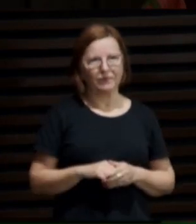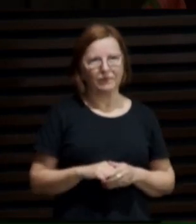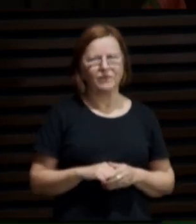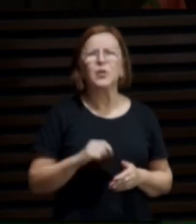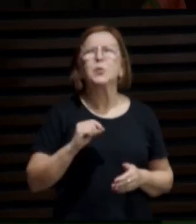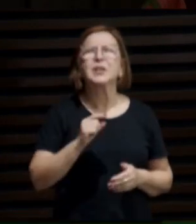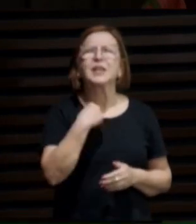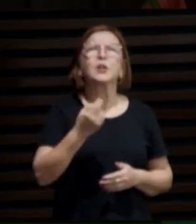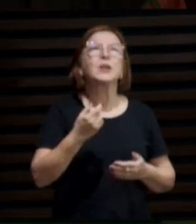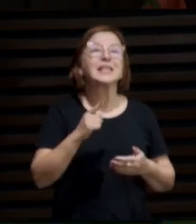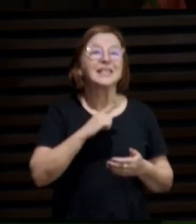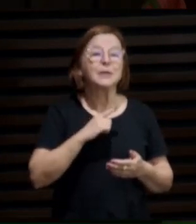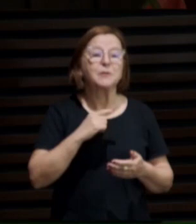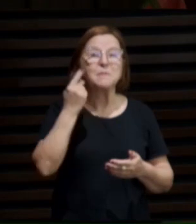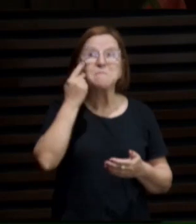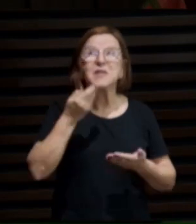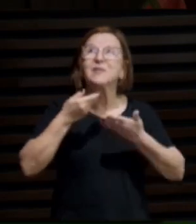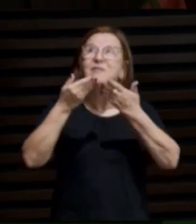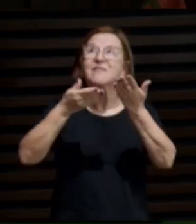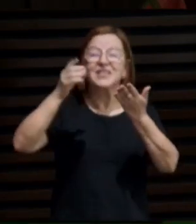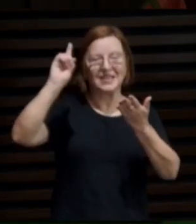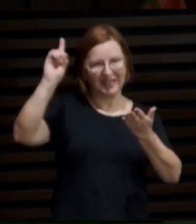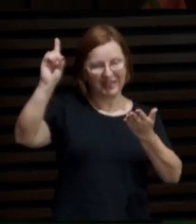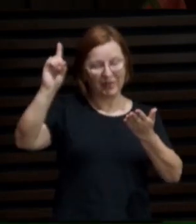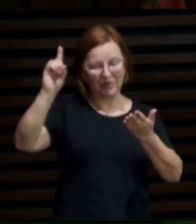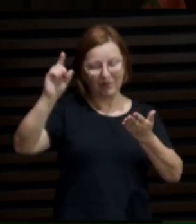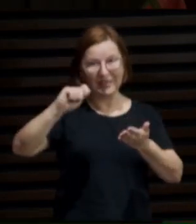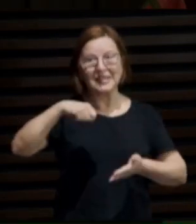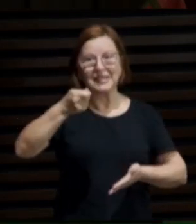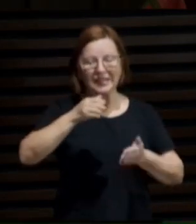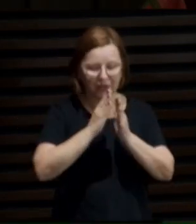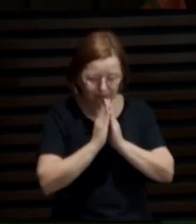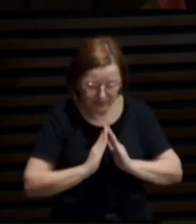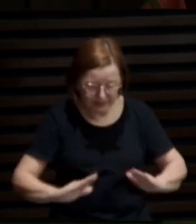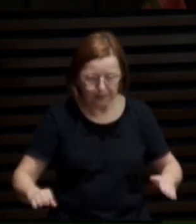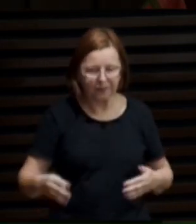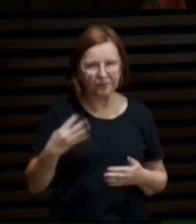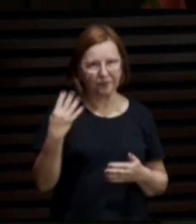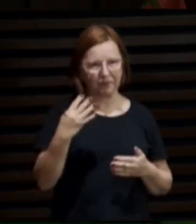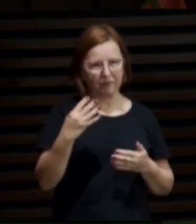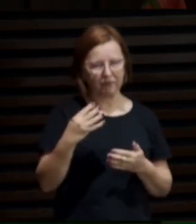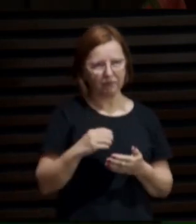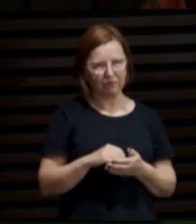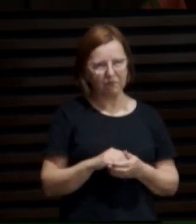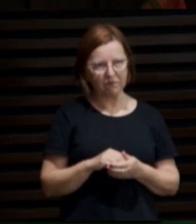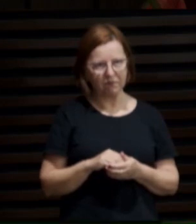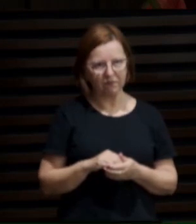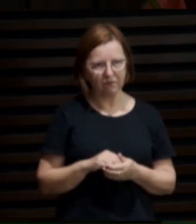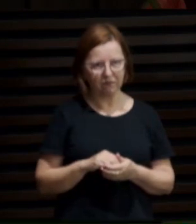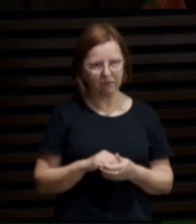verdadeira adoração. Nós vamos chegar aí. O quarto aspecto que eu enfatizo para vocês é